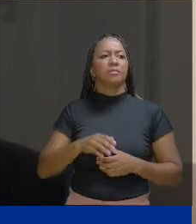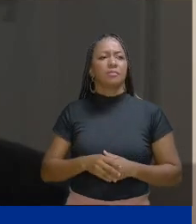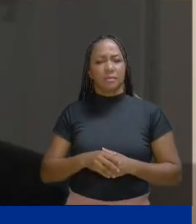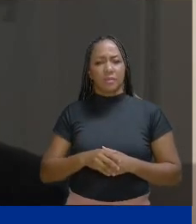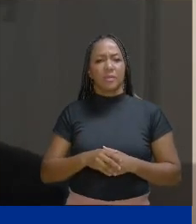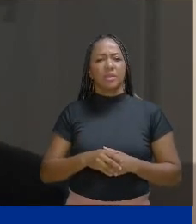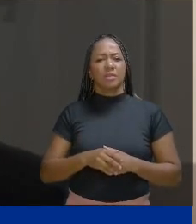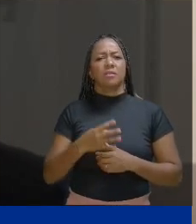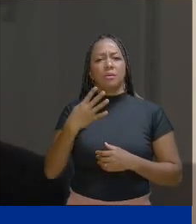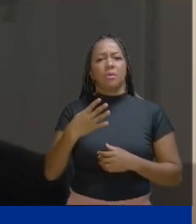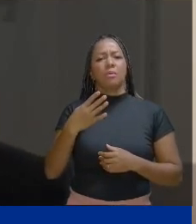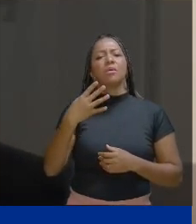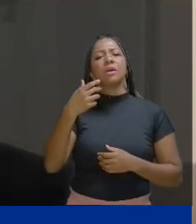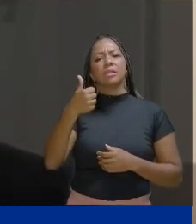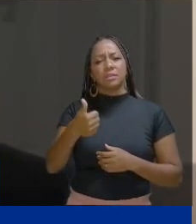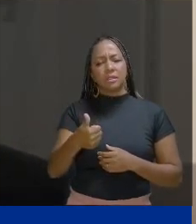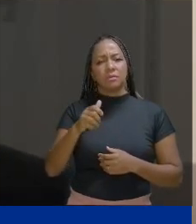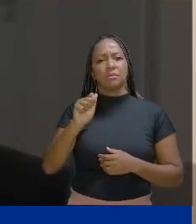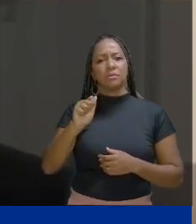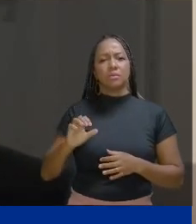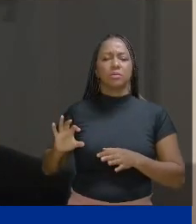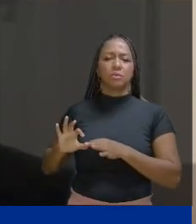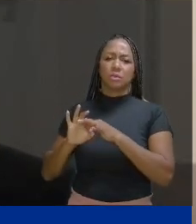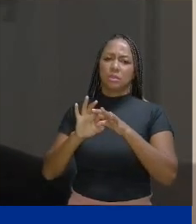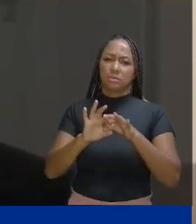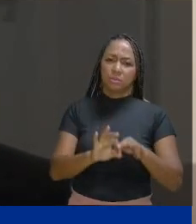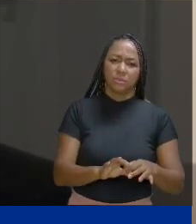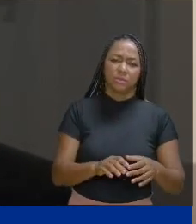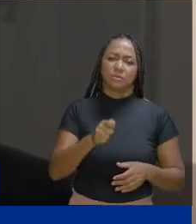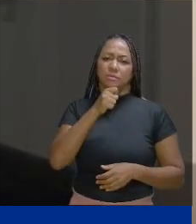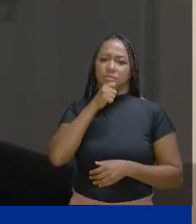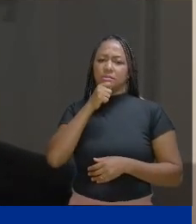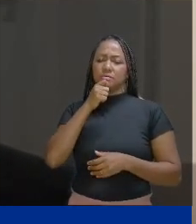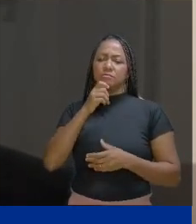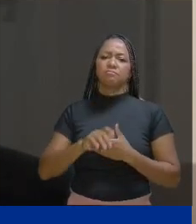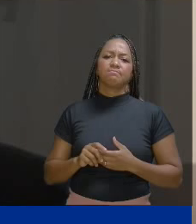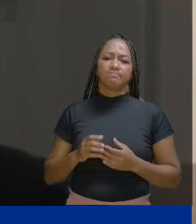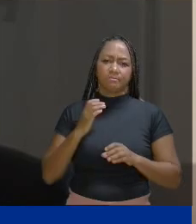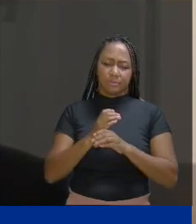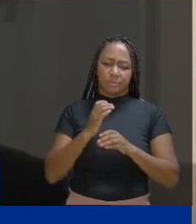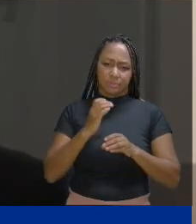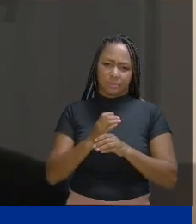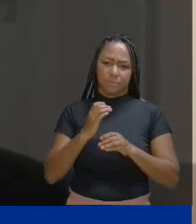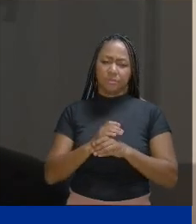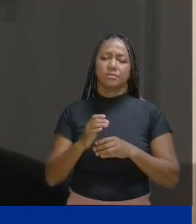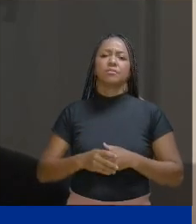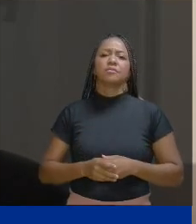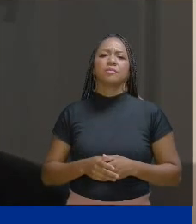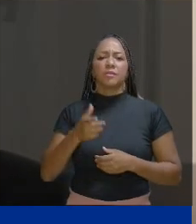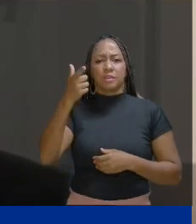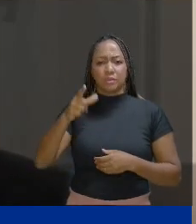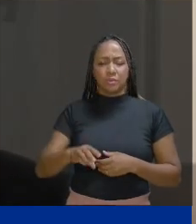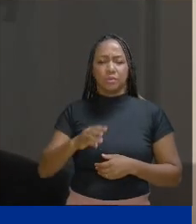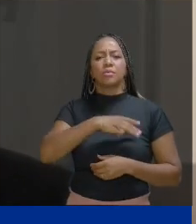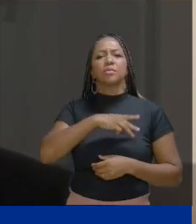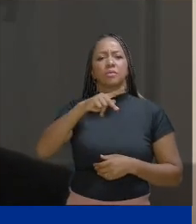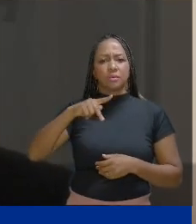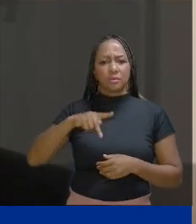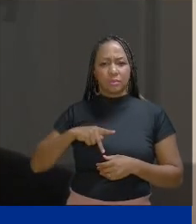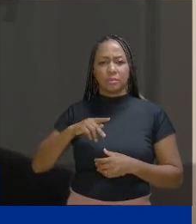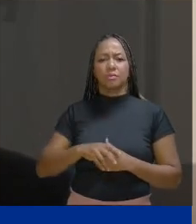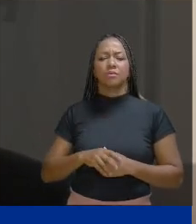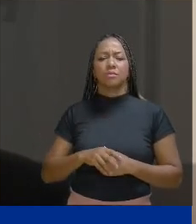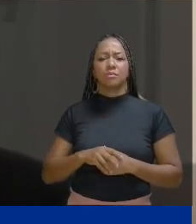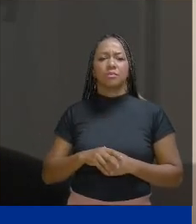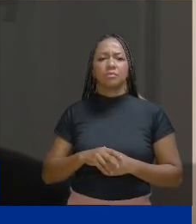pelo 41A, diante desse contexto, se torna ainda mais onerosa e era um ônus, volto a dizer, do Ministério Público que